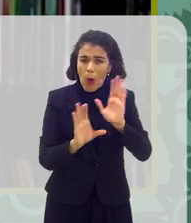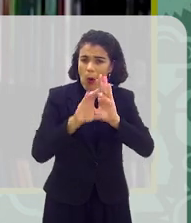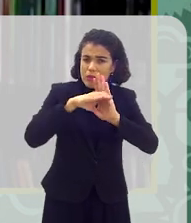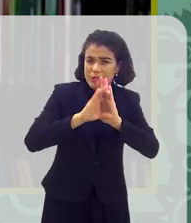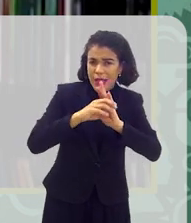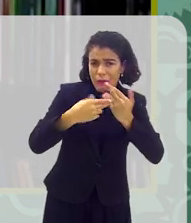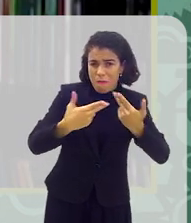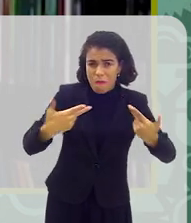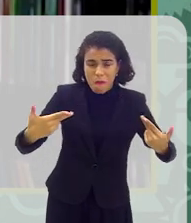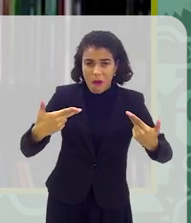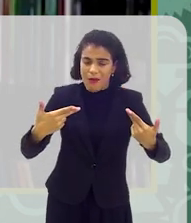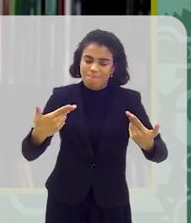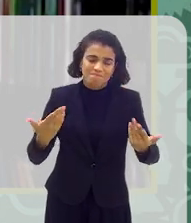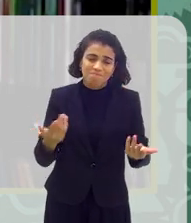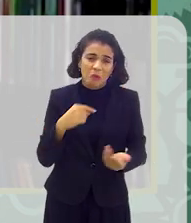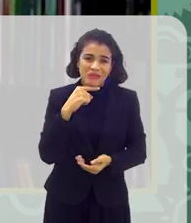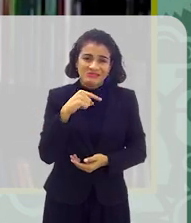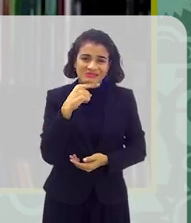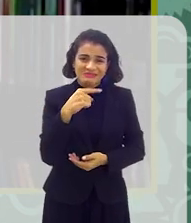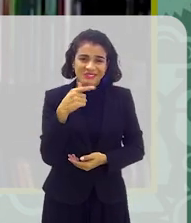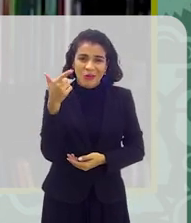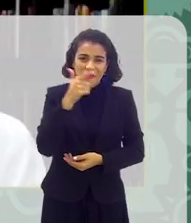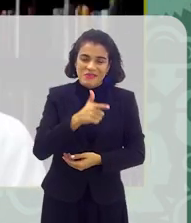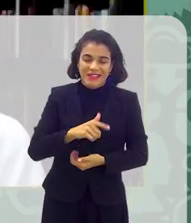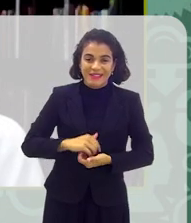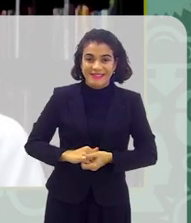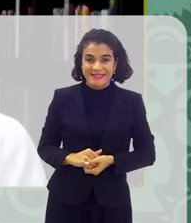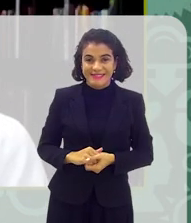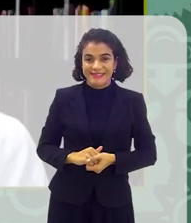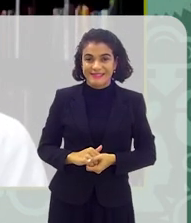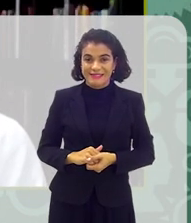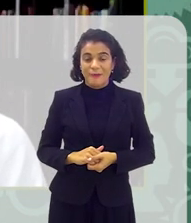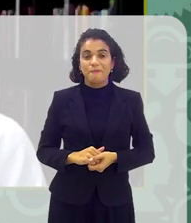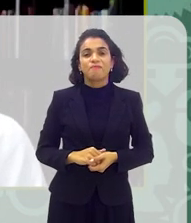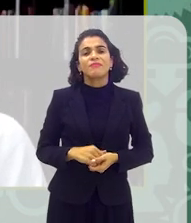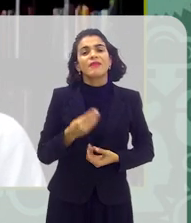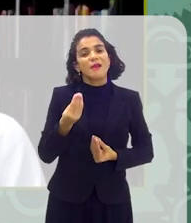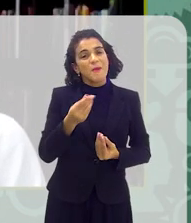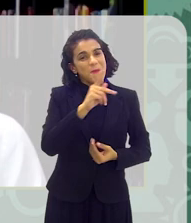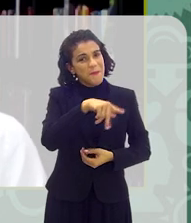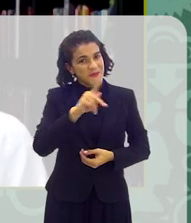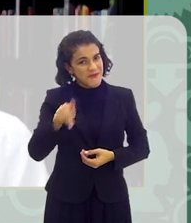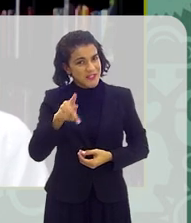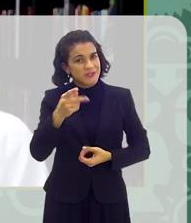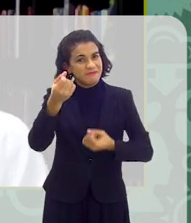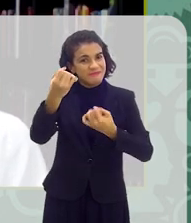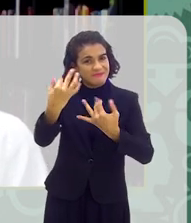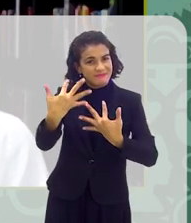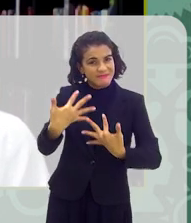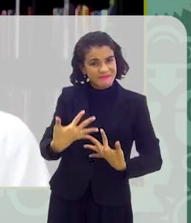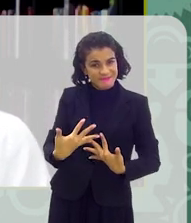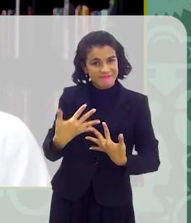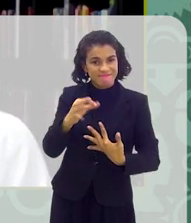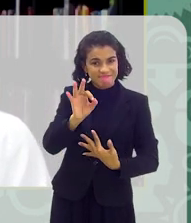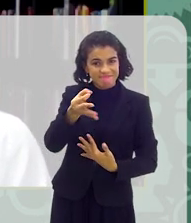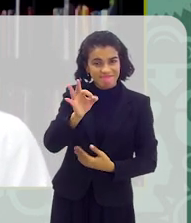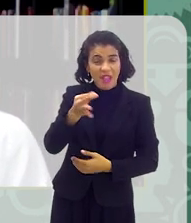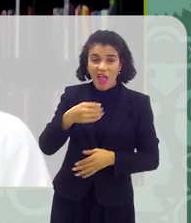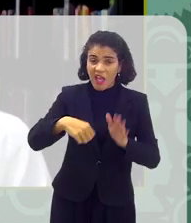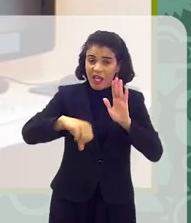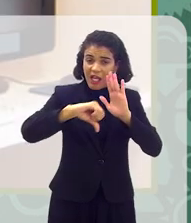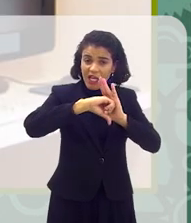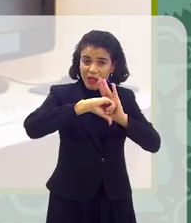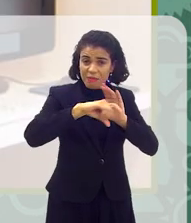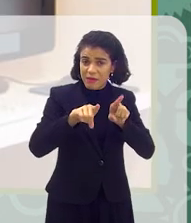princípios matemáticos e a lógica, nós não vamos conseguir chegar a lugar nenhum. E como o professor falou, né, Luiz, essa questão